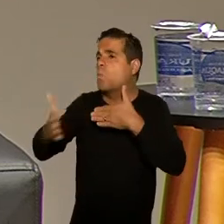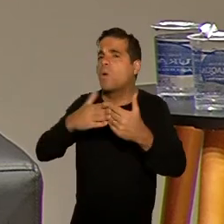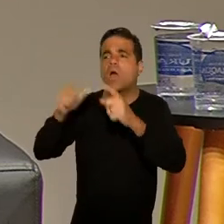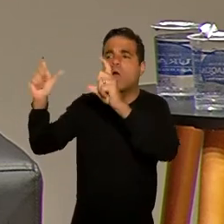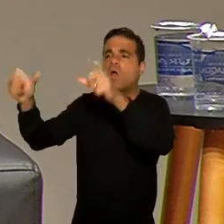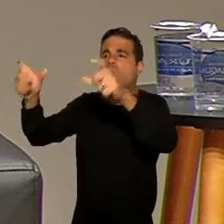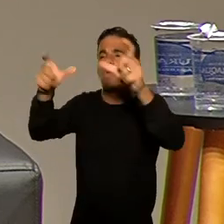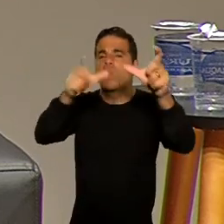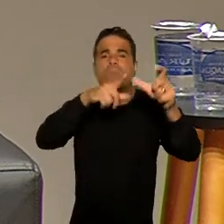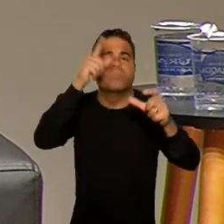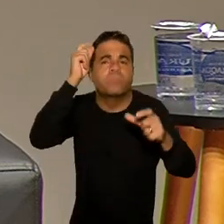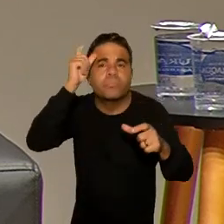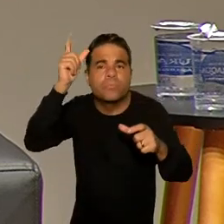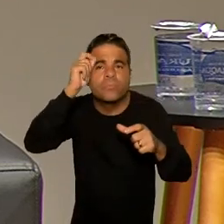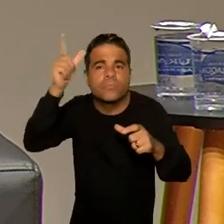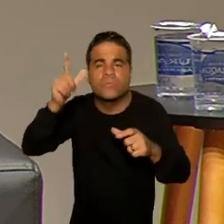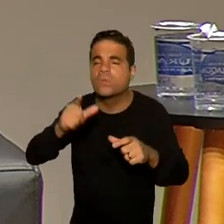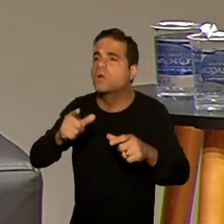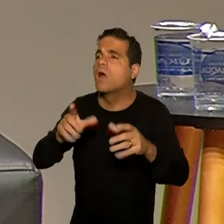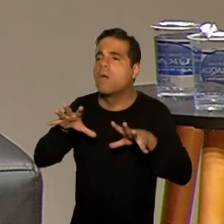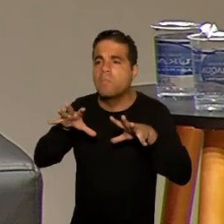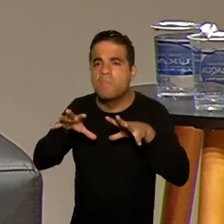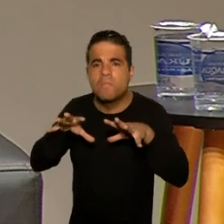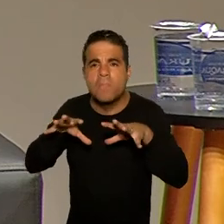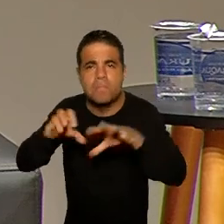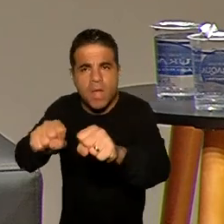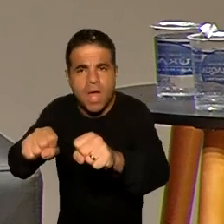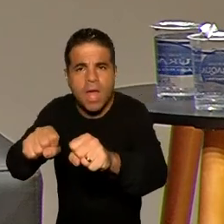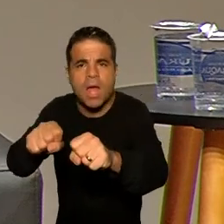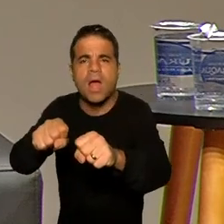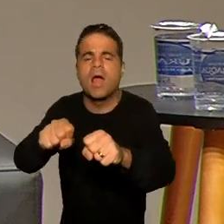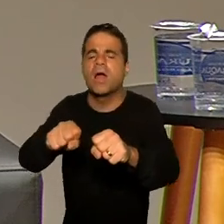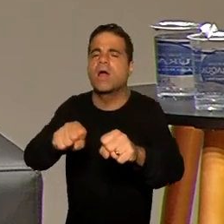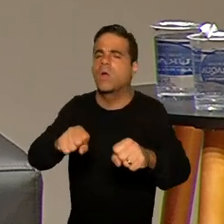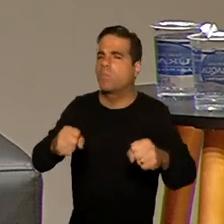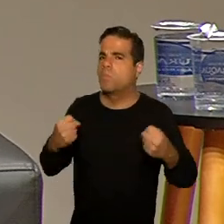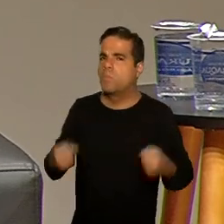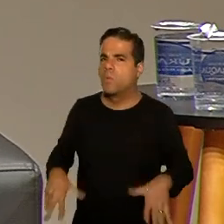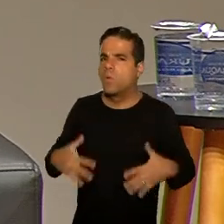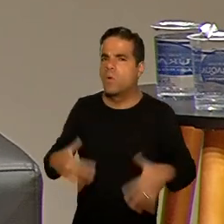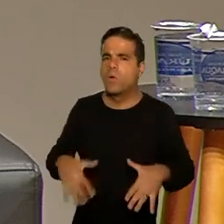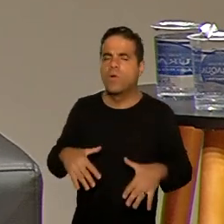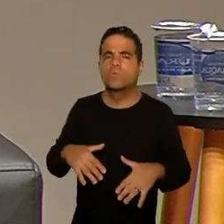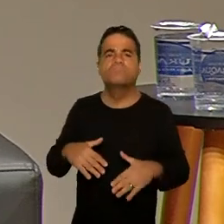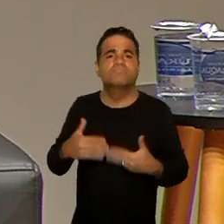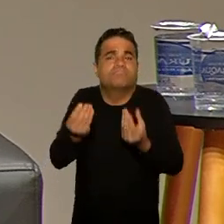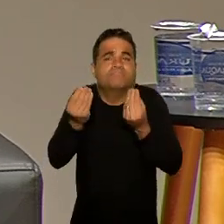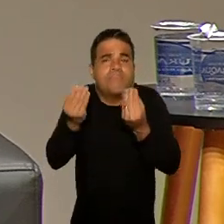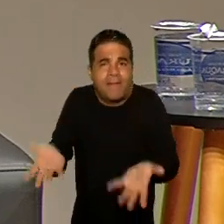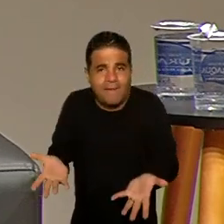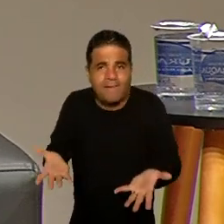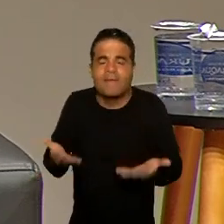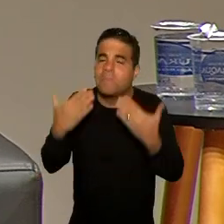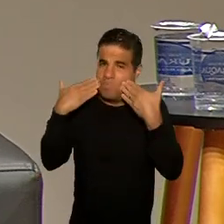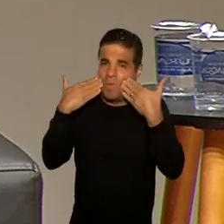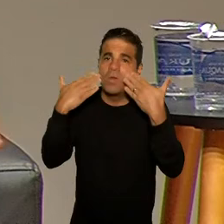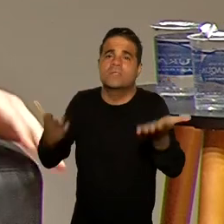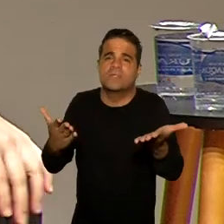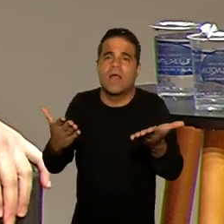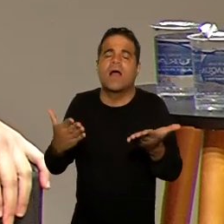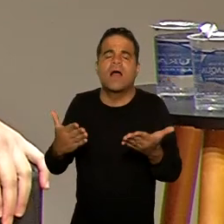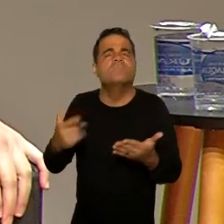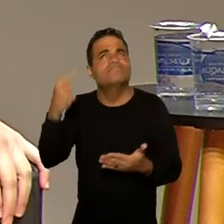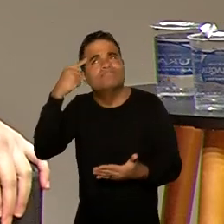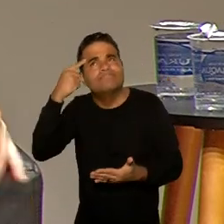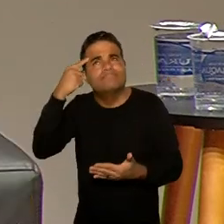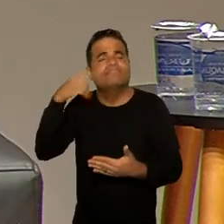instituição Cultural de se ocupar da produção de balizas políticas para que esses antagonismos e